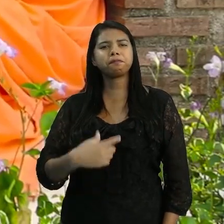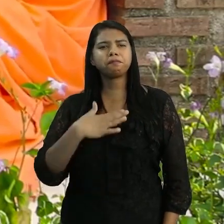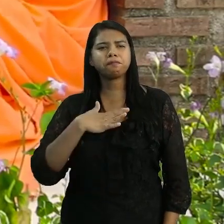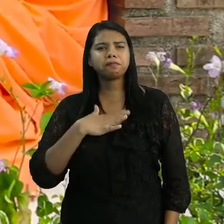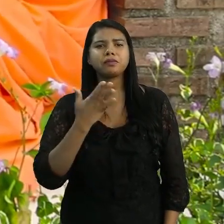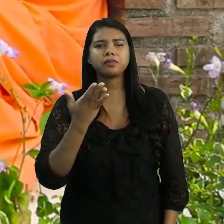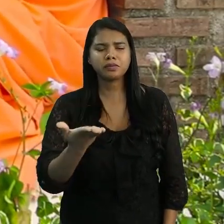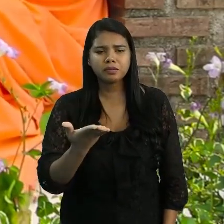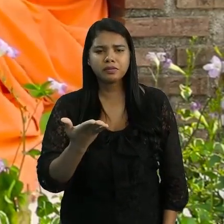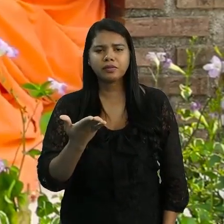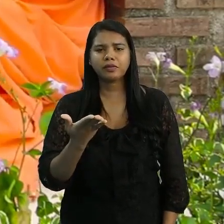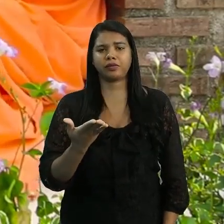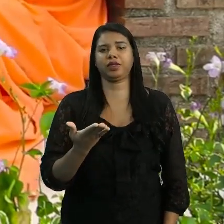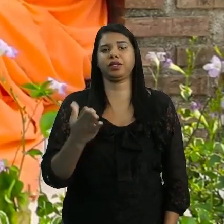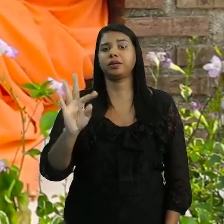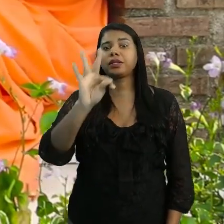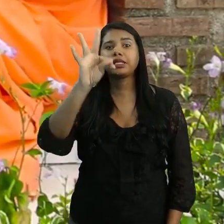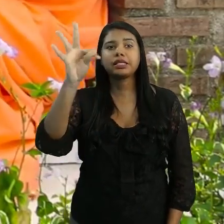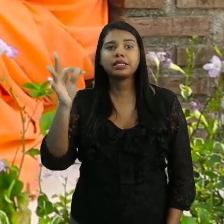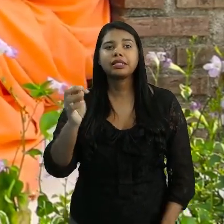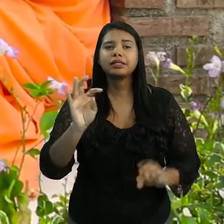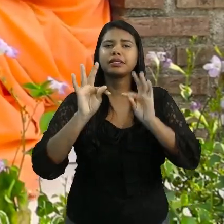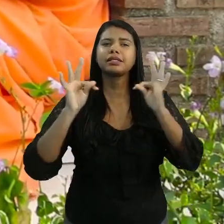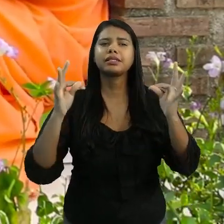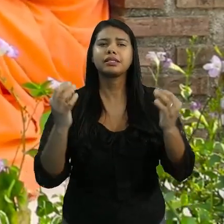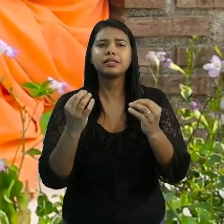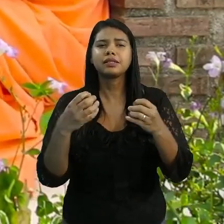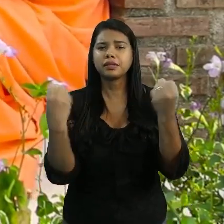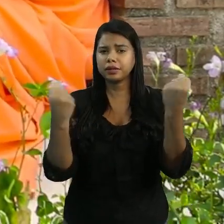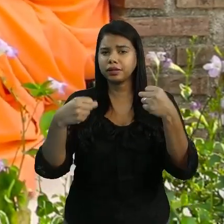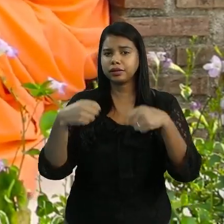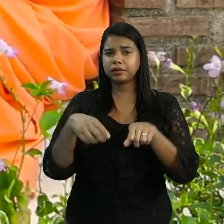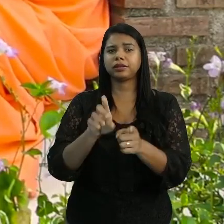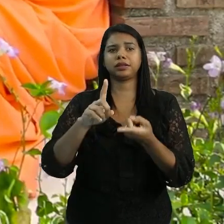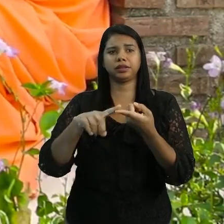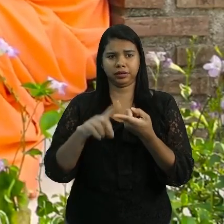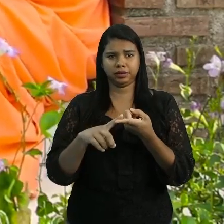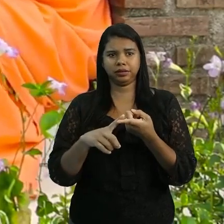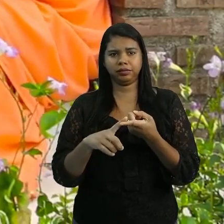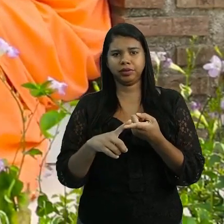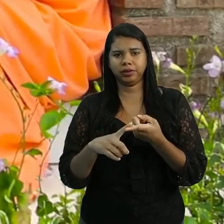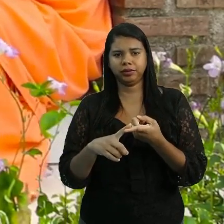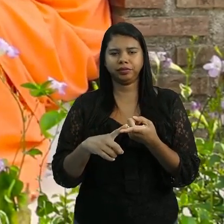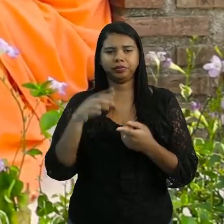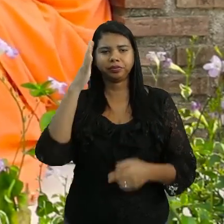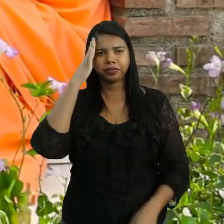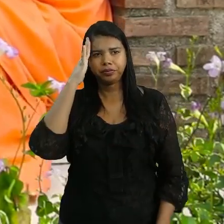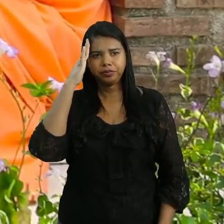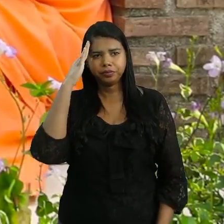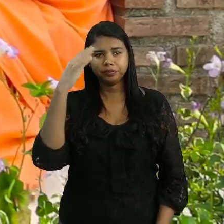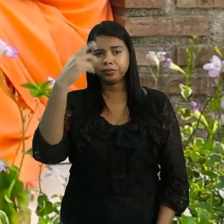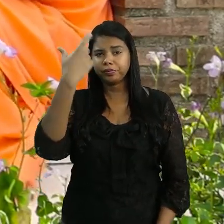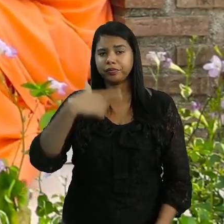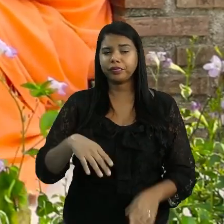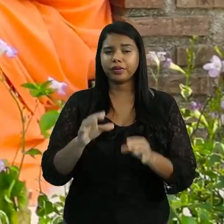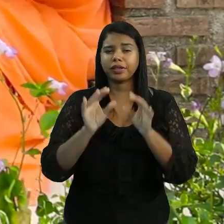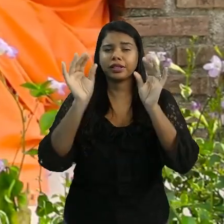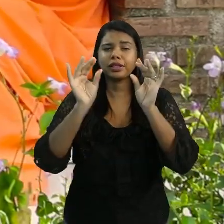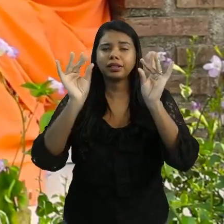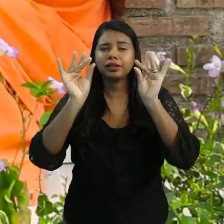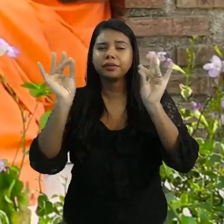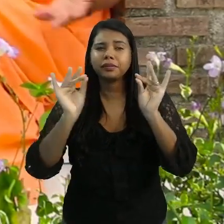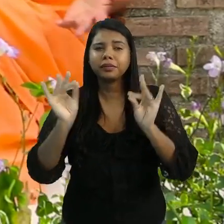li alguma coisa sobre Krishna no sentido de que ele era, tipo, a definição seria todo perfeito, né? Esse tipo assim, que ele absorve tudo,